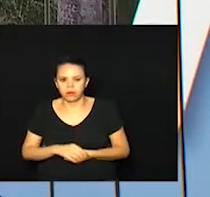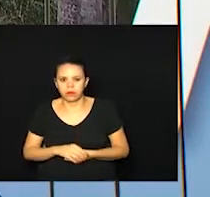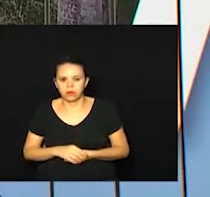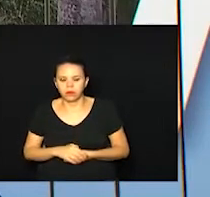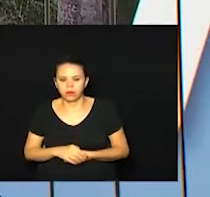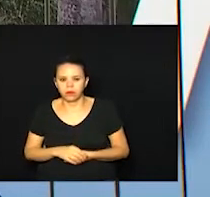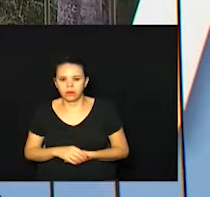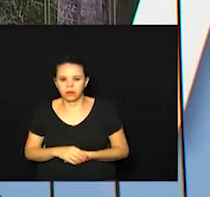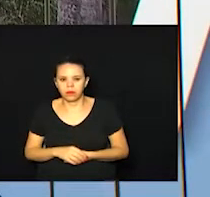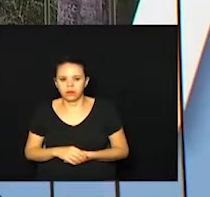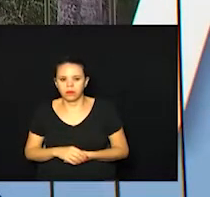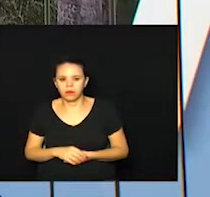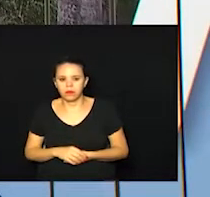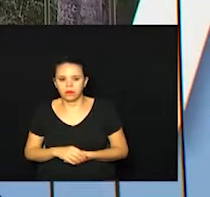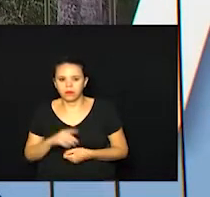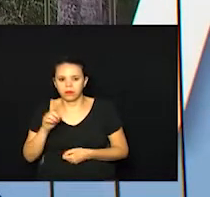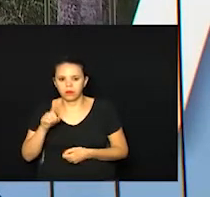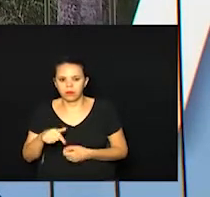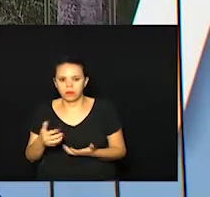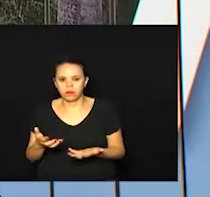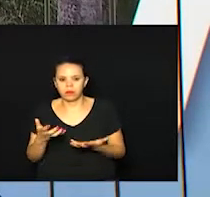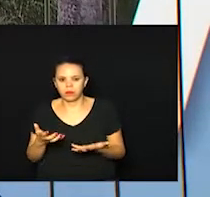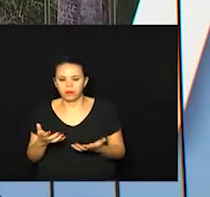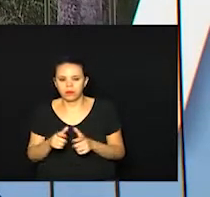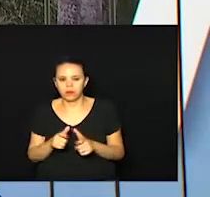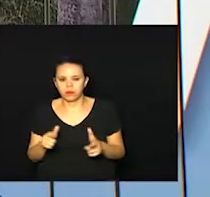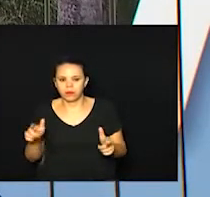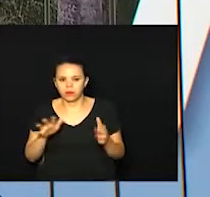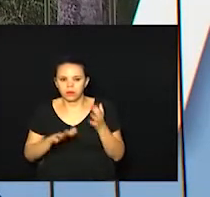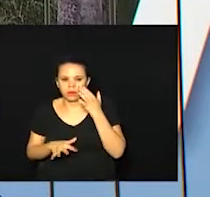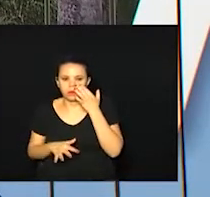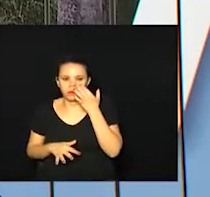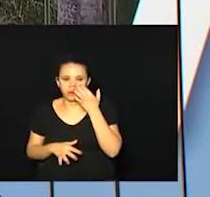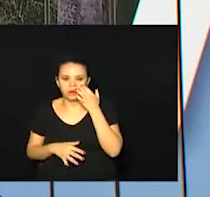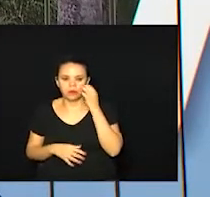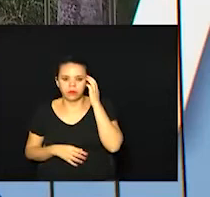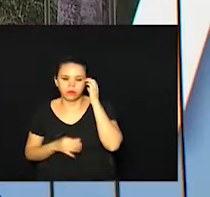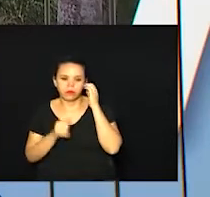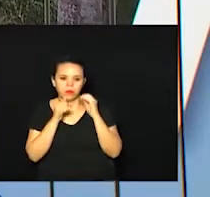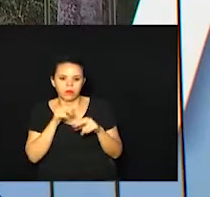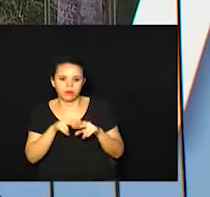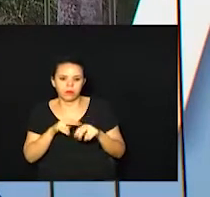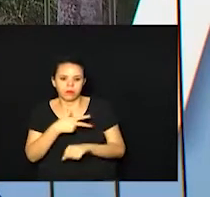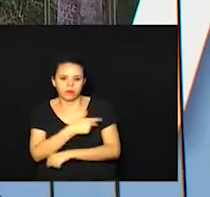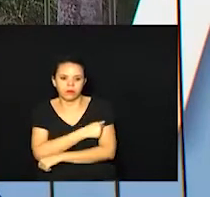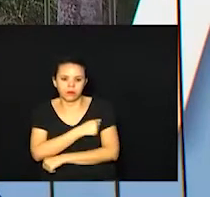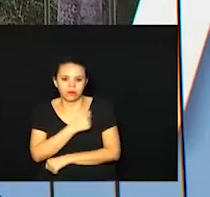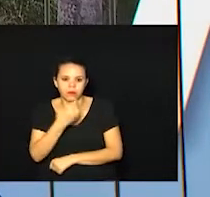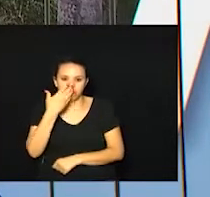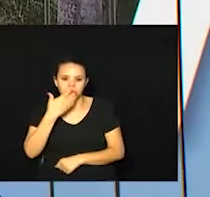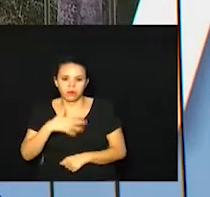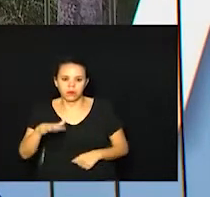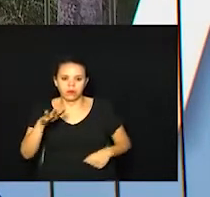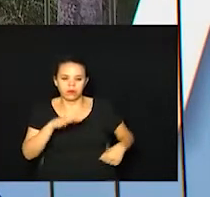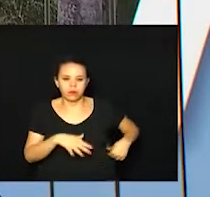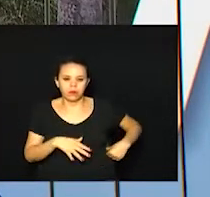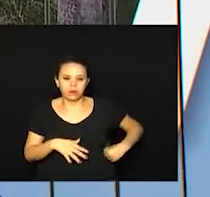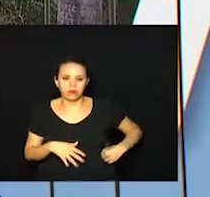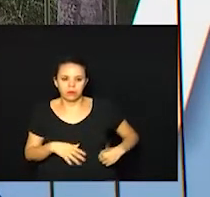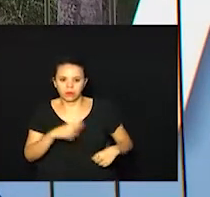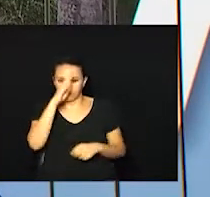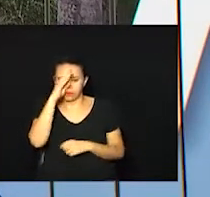nós queremos que isso prevaleça no caso da vacinação para as crianças, né? Que